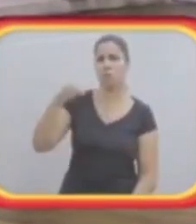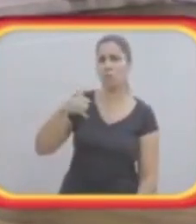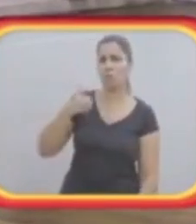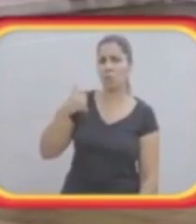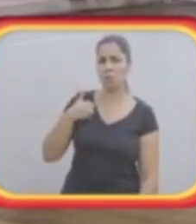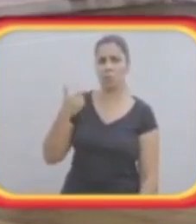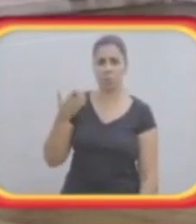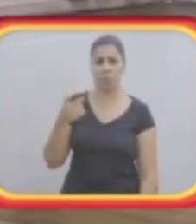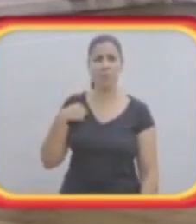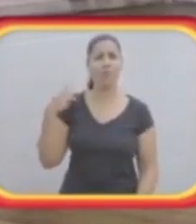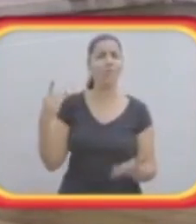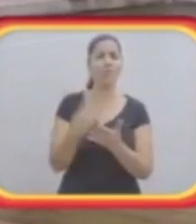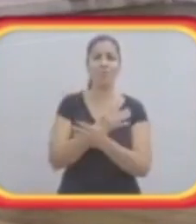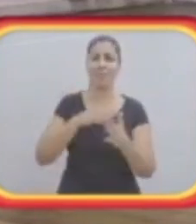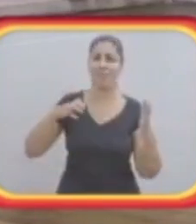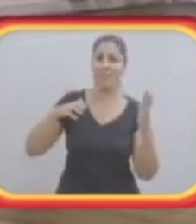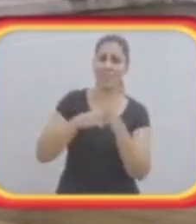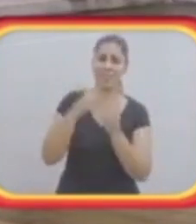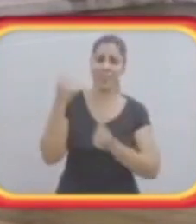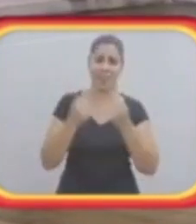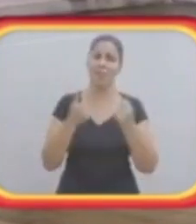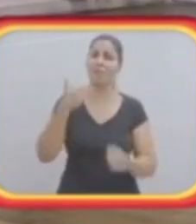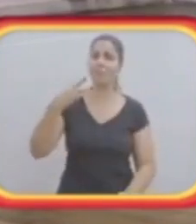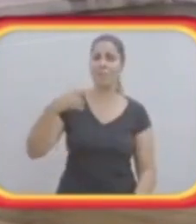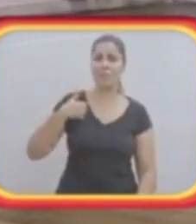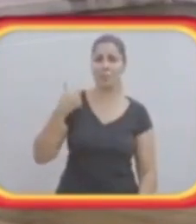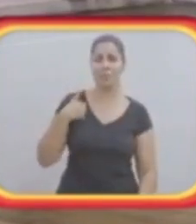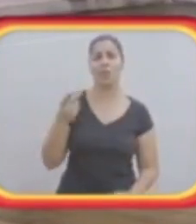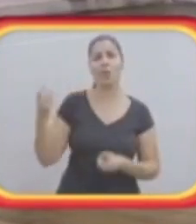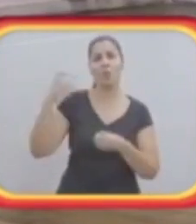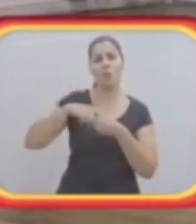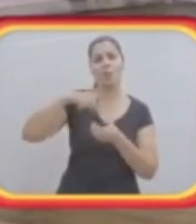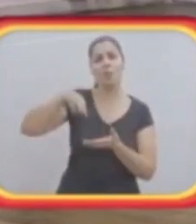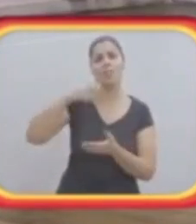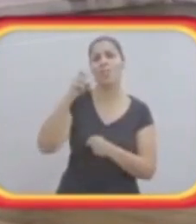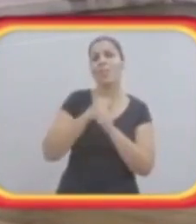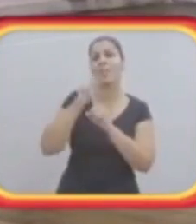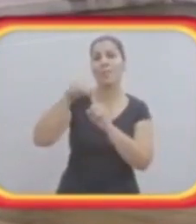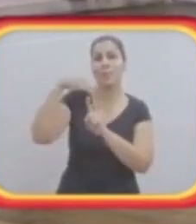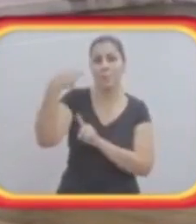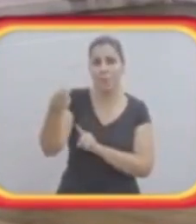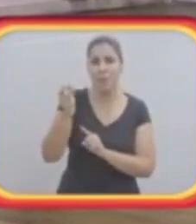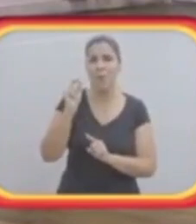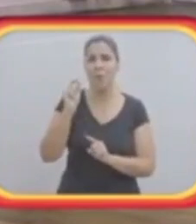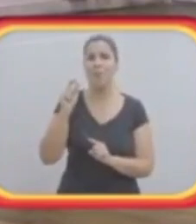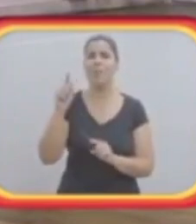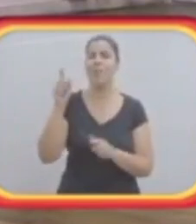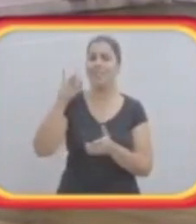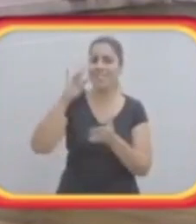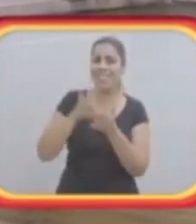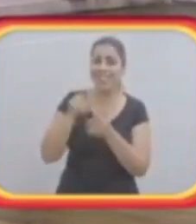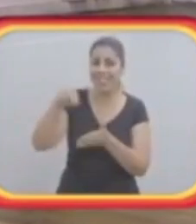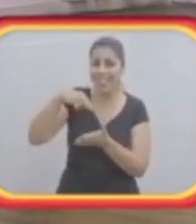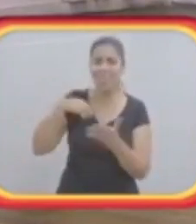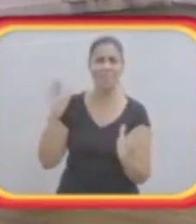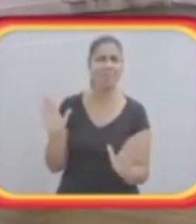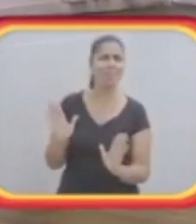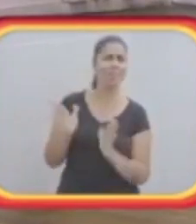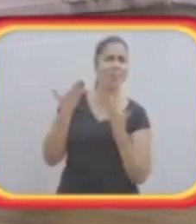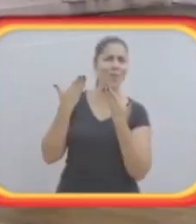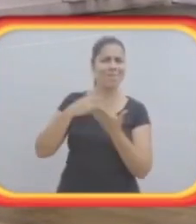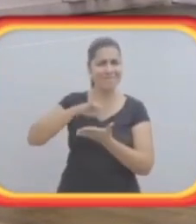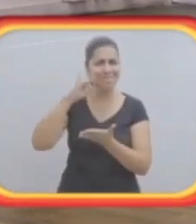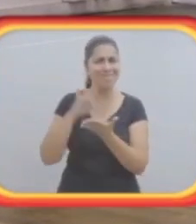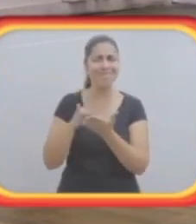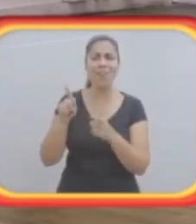9 anos de idade, tive um acidente de carro com 23 anos e voltei a dançar 5 anos depois. Então, na verdade, a